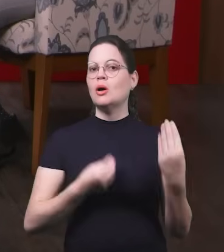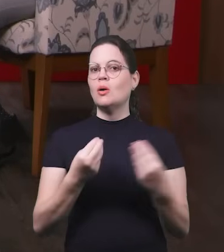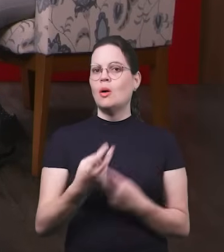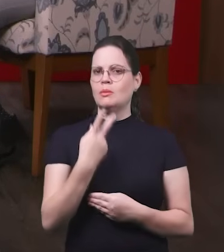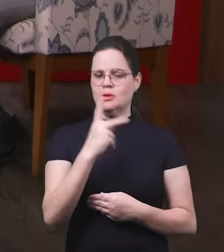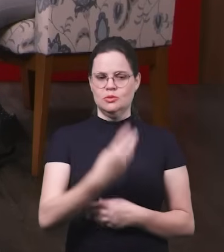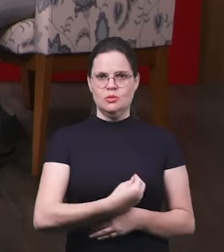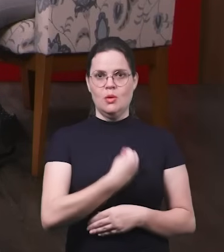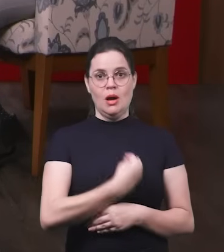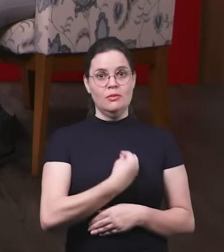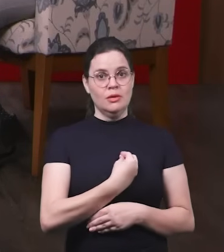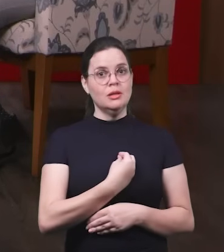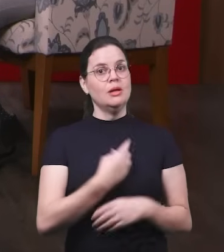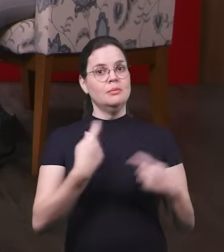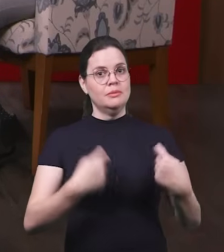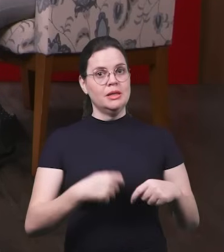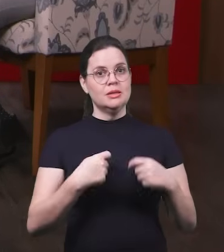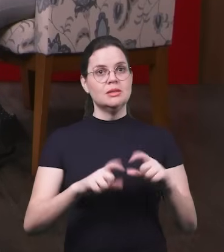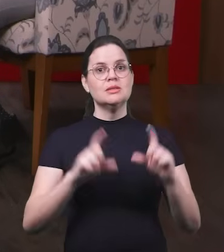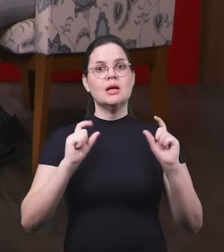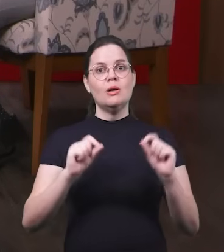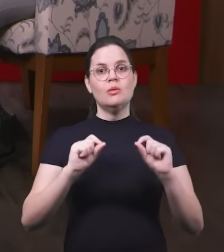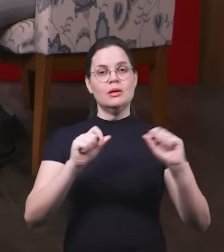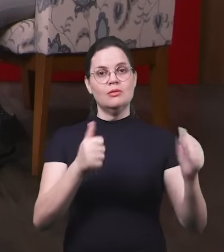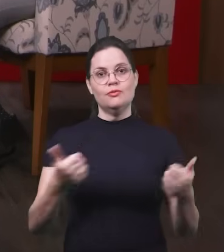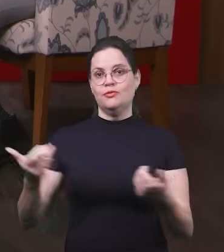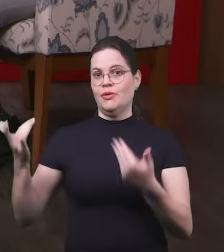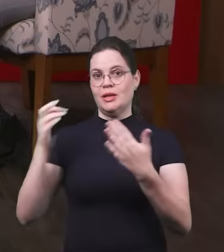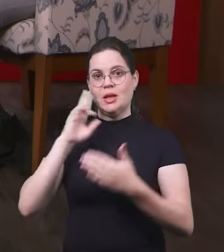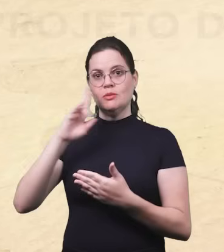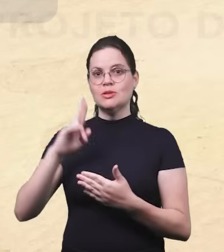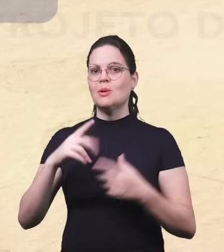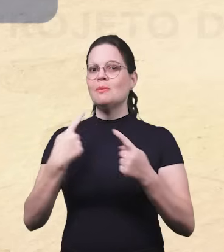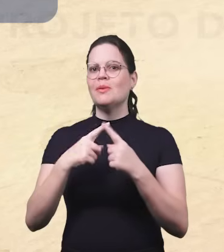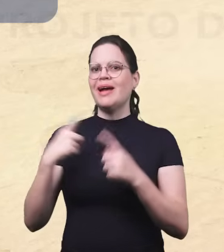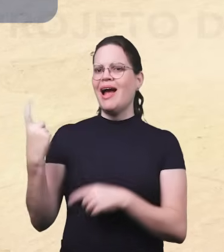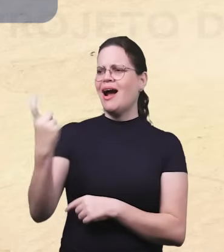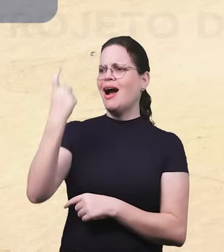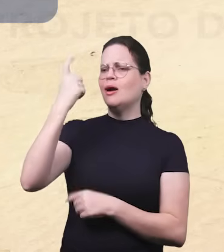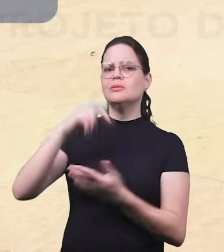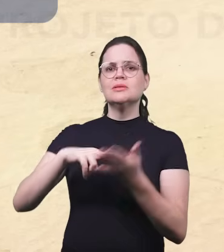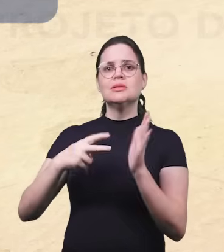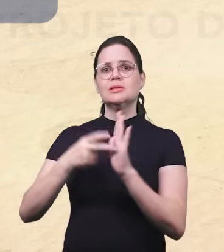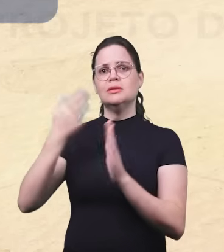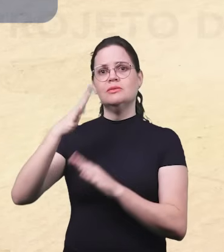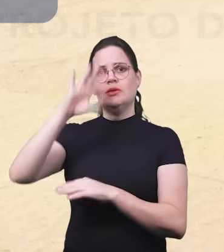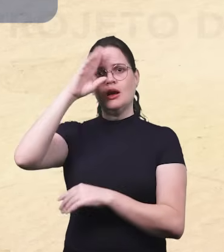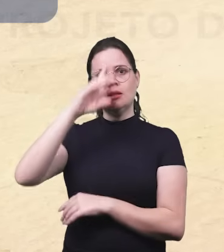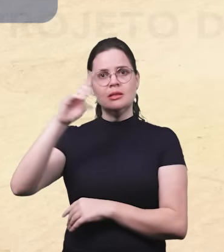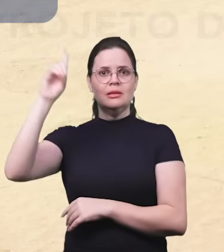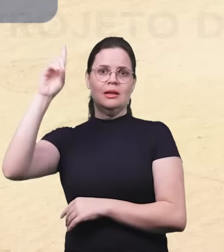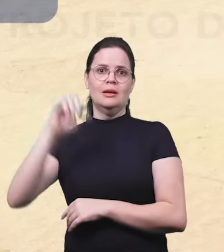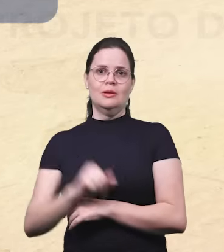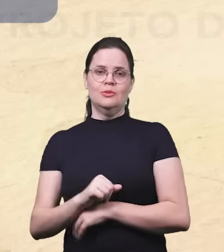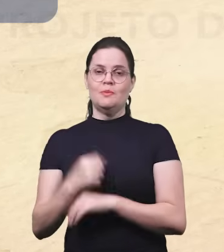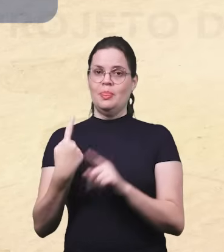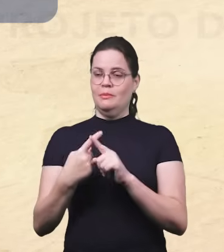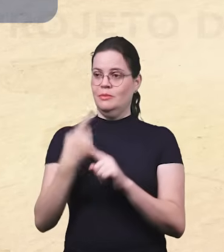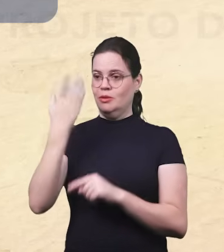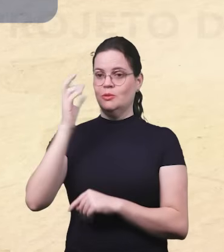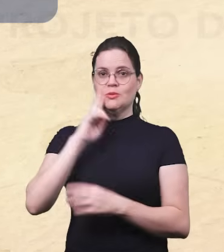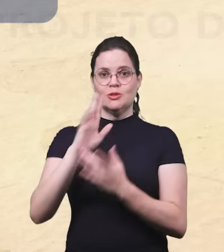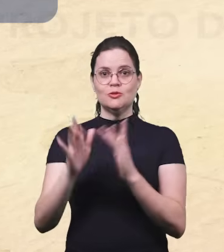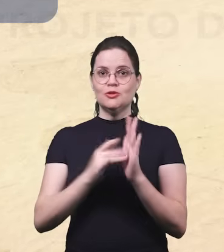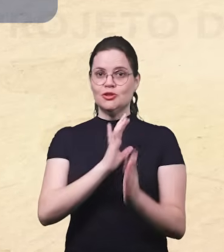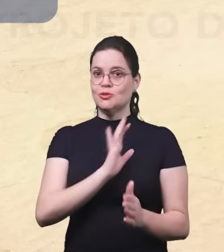lar em lugares altos. Muito bom. Né? A palavra fala isso, nós temos que buscar os lugares altos em Cristo